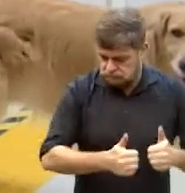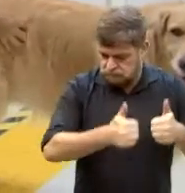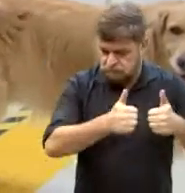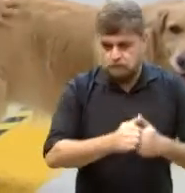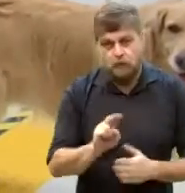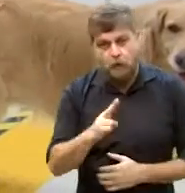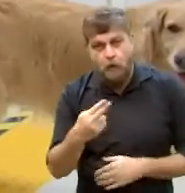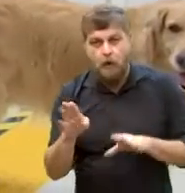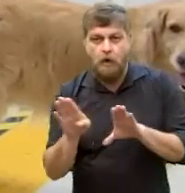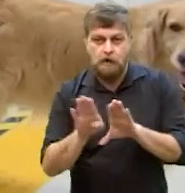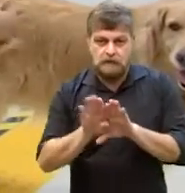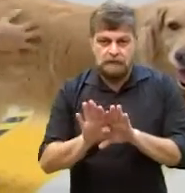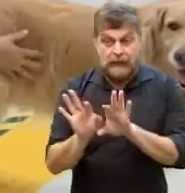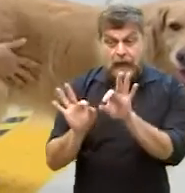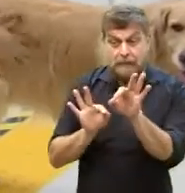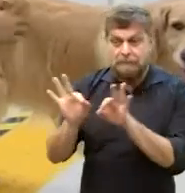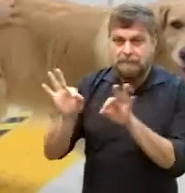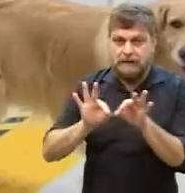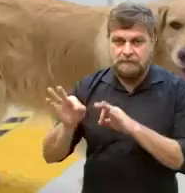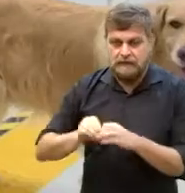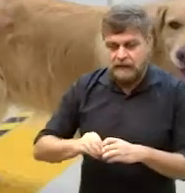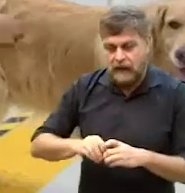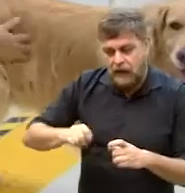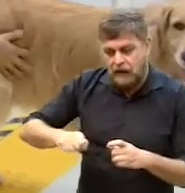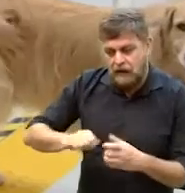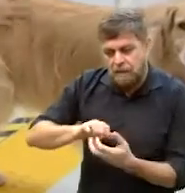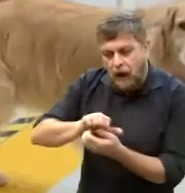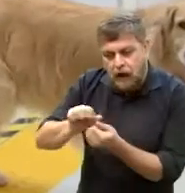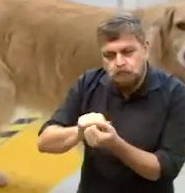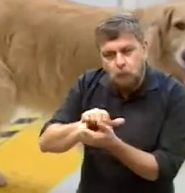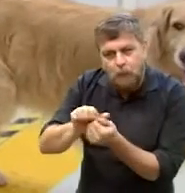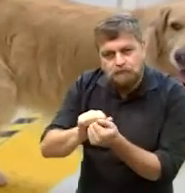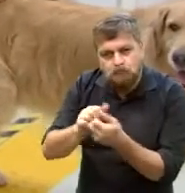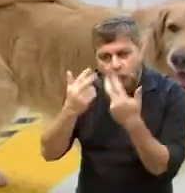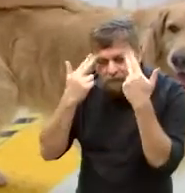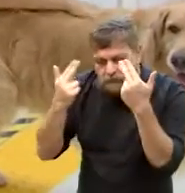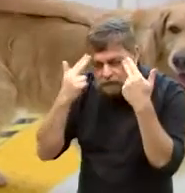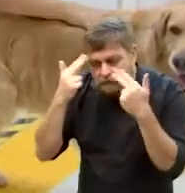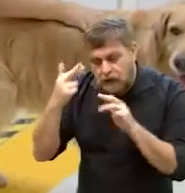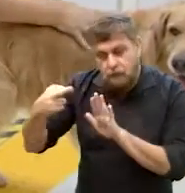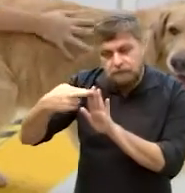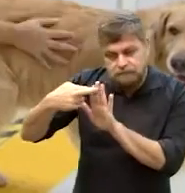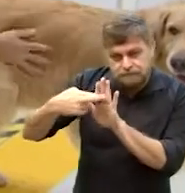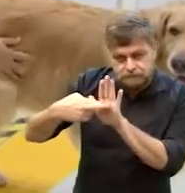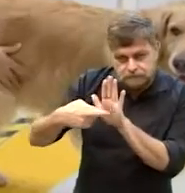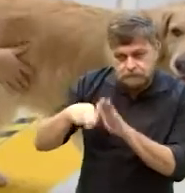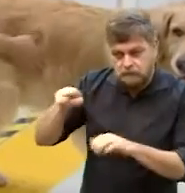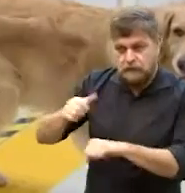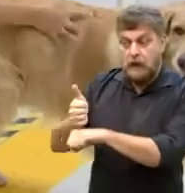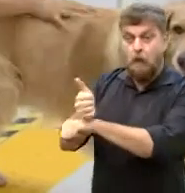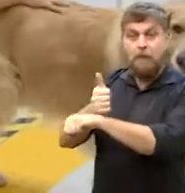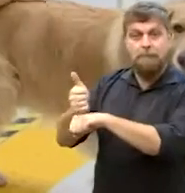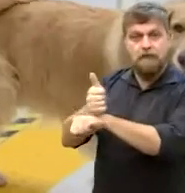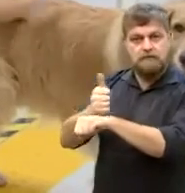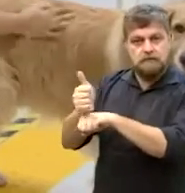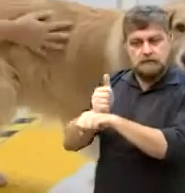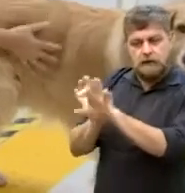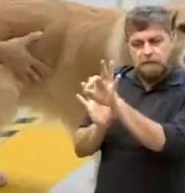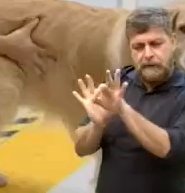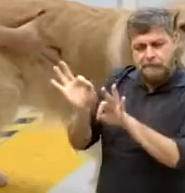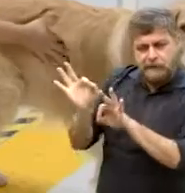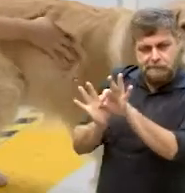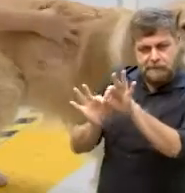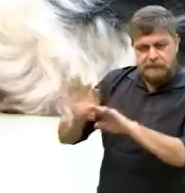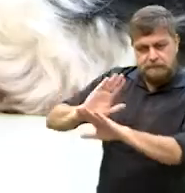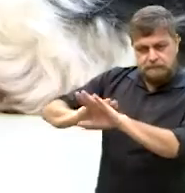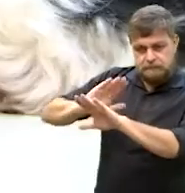disso, ou ele pode receber uma dieta natural, desde que essa dieta natural seja formulada